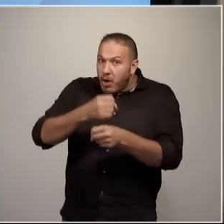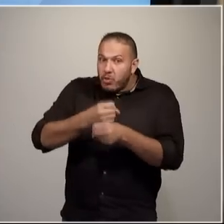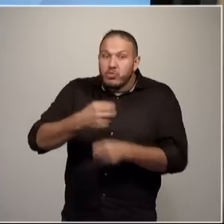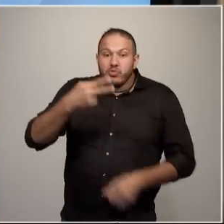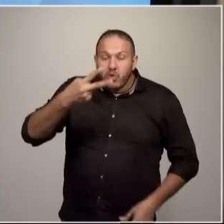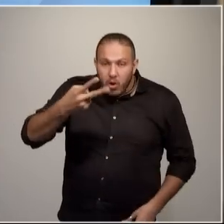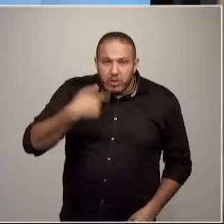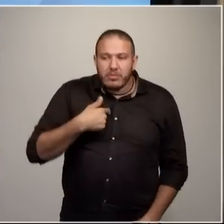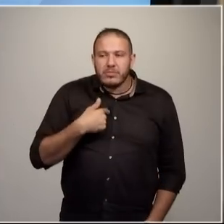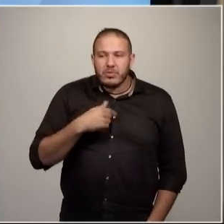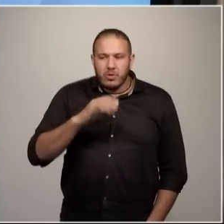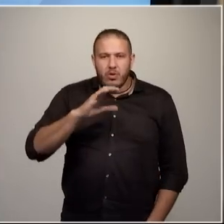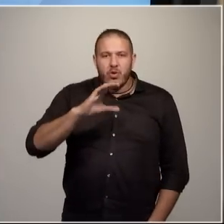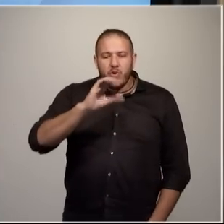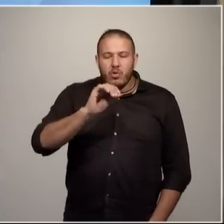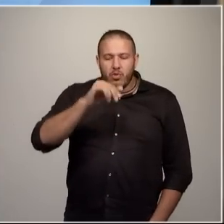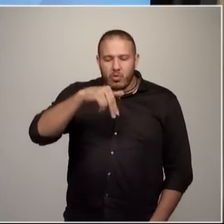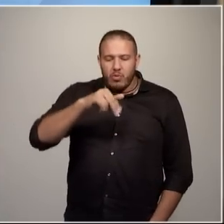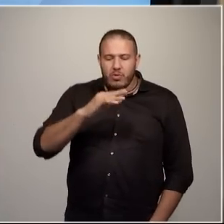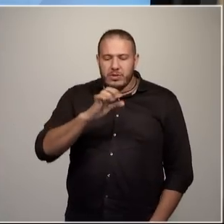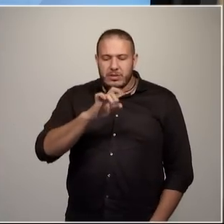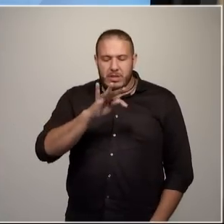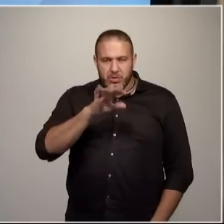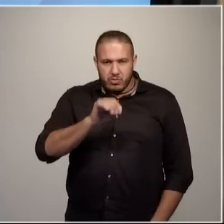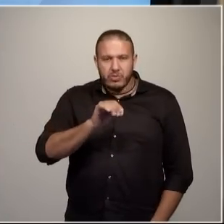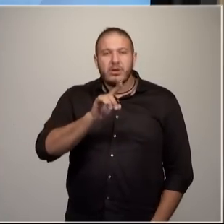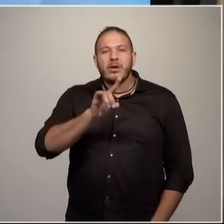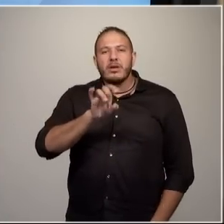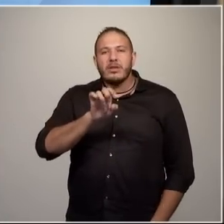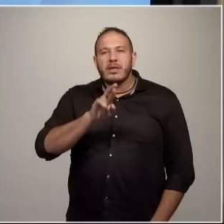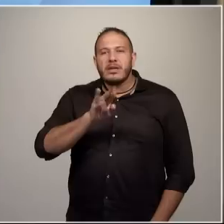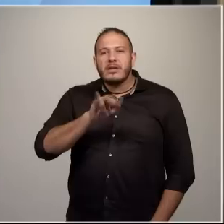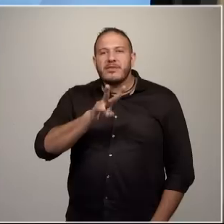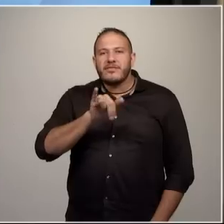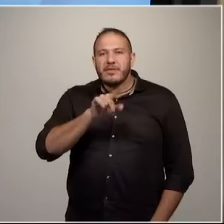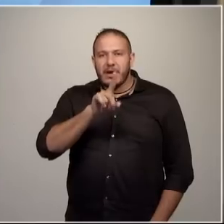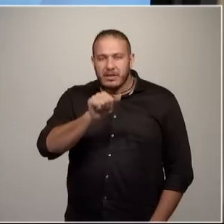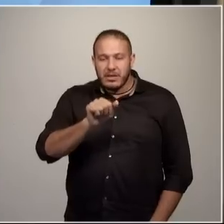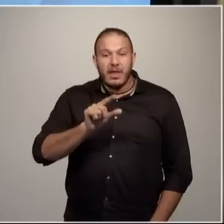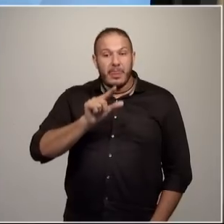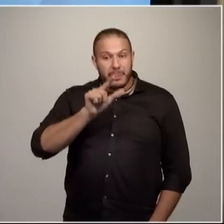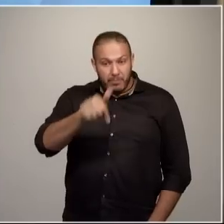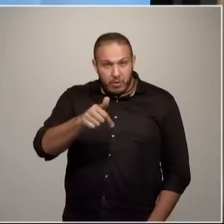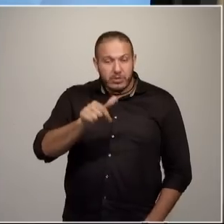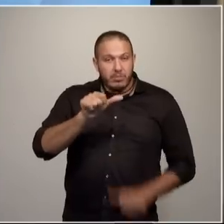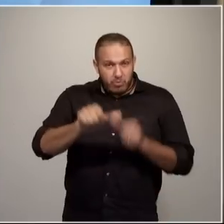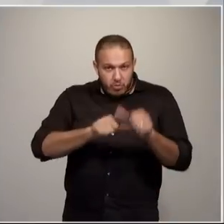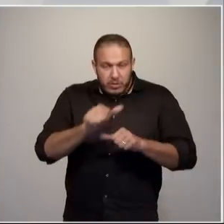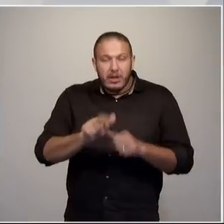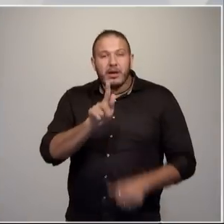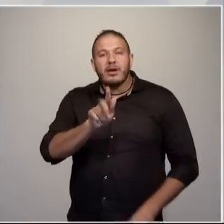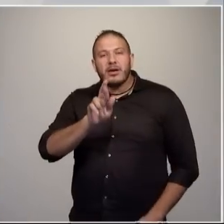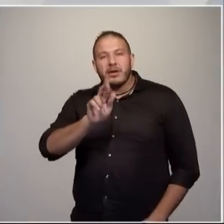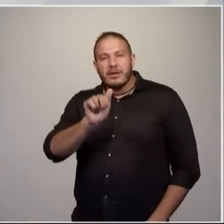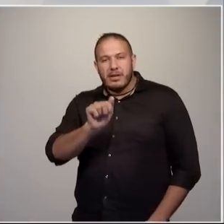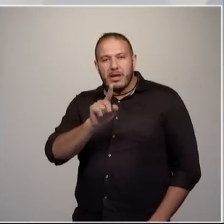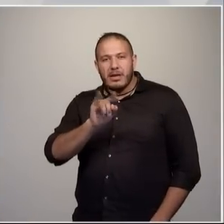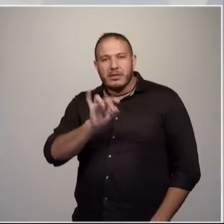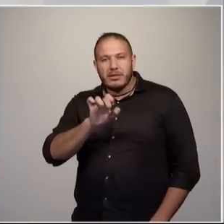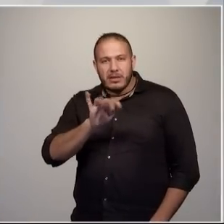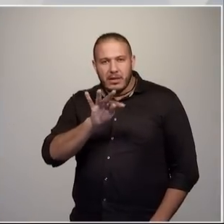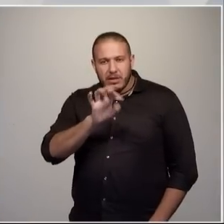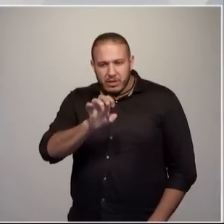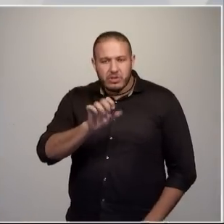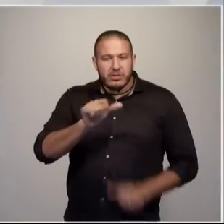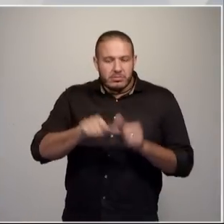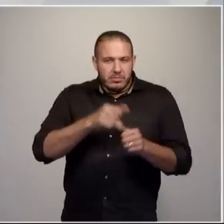derivada parcial. E quando a gente faz o gradiente, ele é perpendicular, naquele sentido de